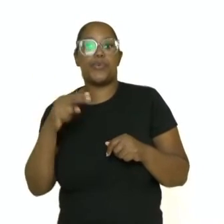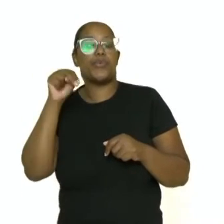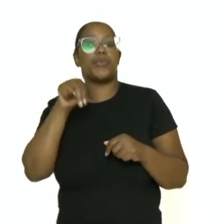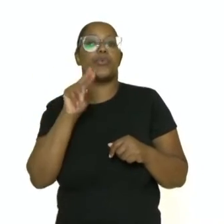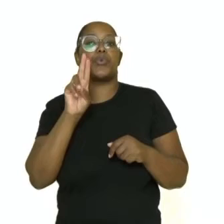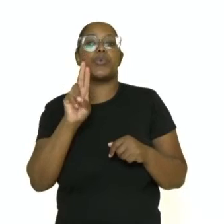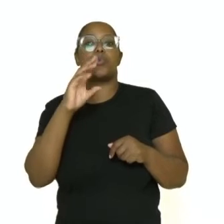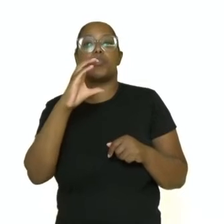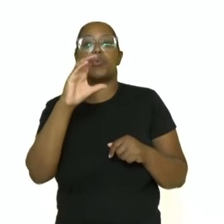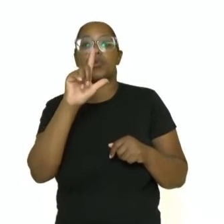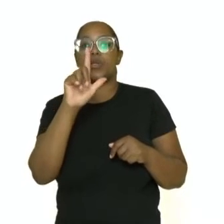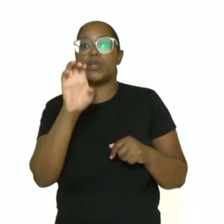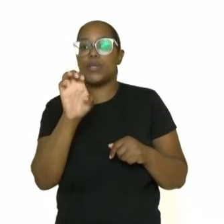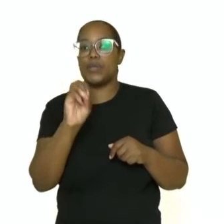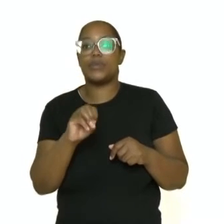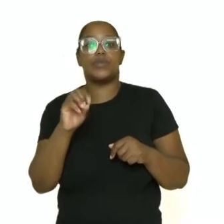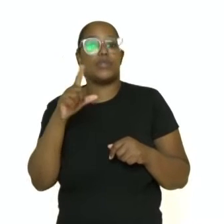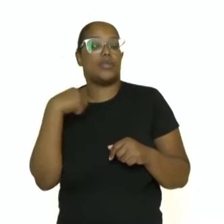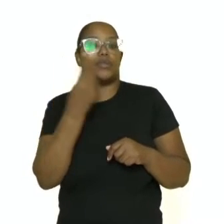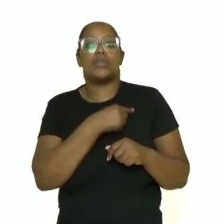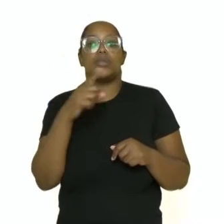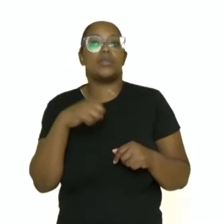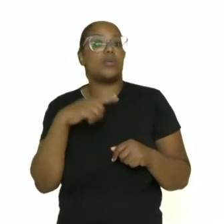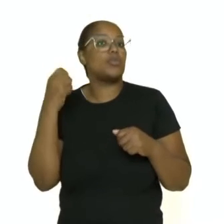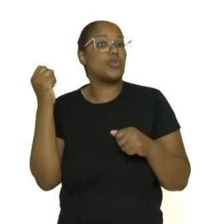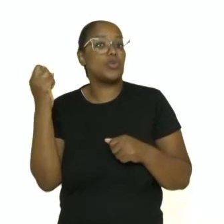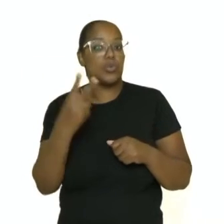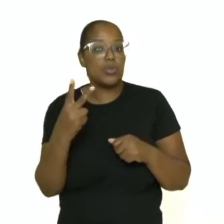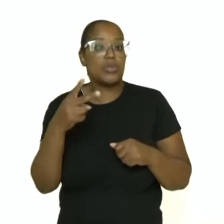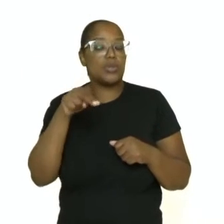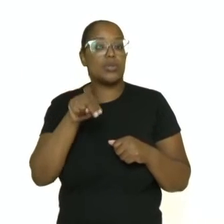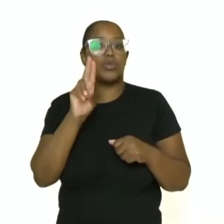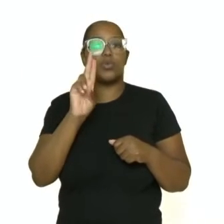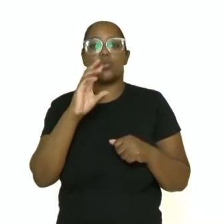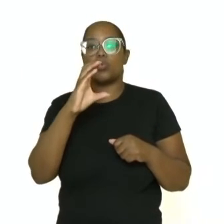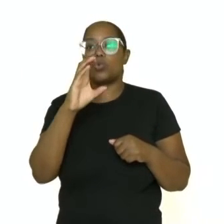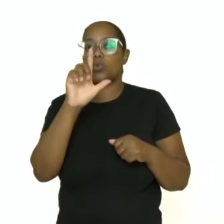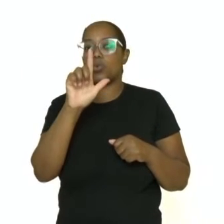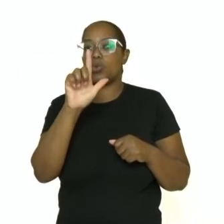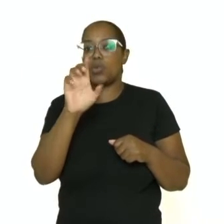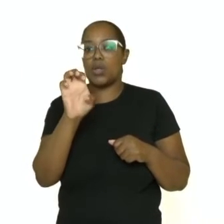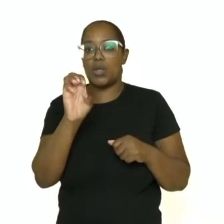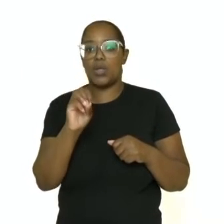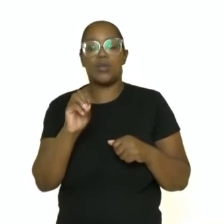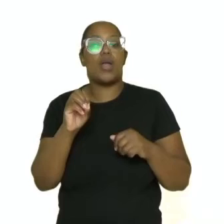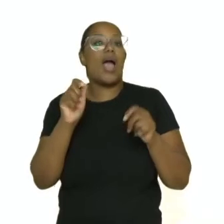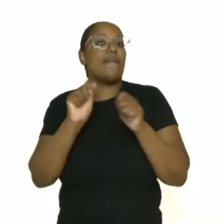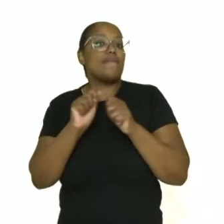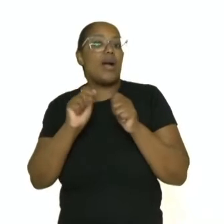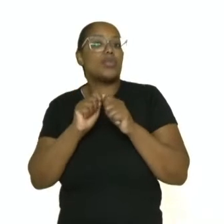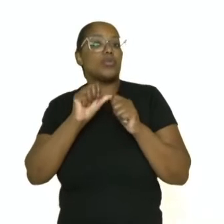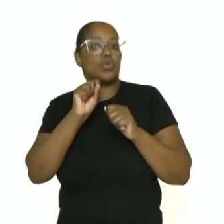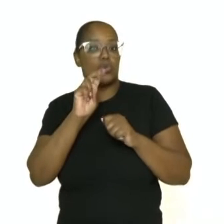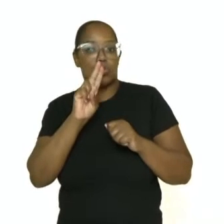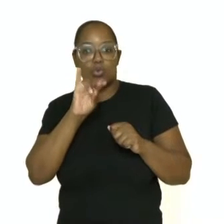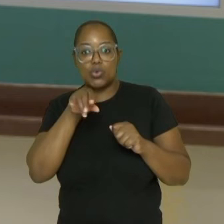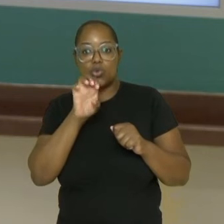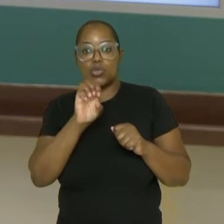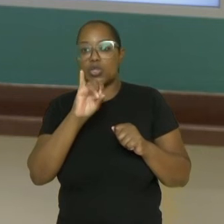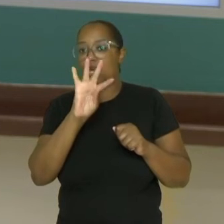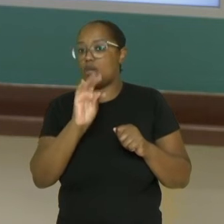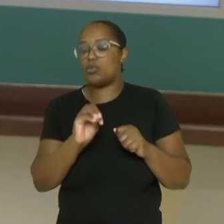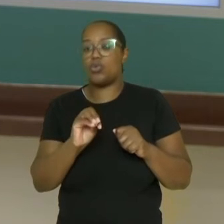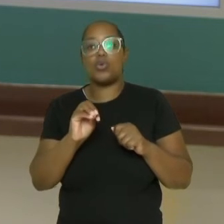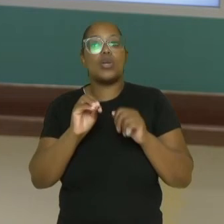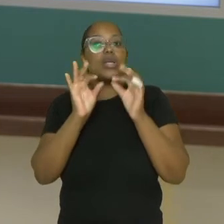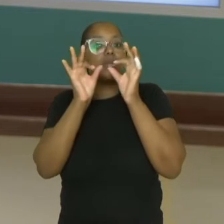nós temos aqui dois núcleos, portanto, dois núcleos formam um sujeito composto, tá bom? Então, não é difícil